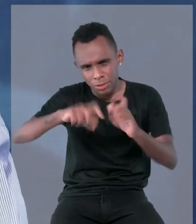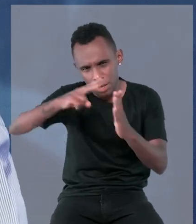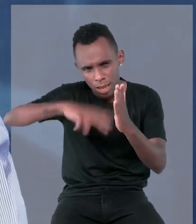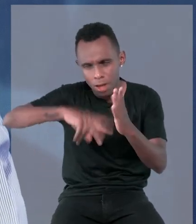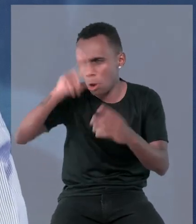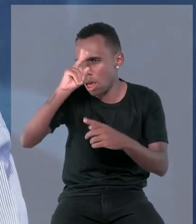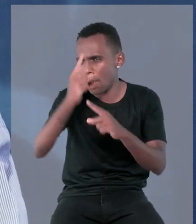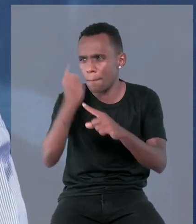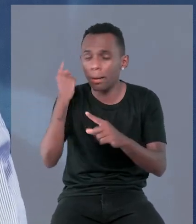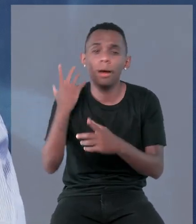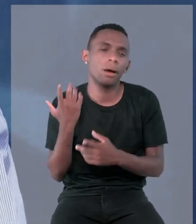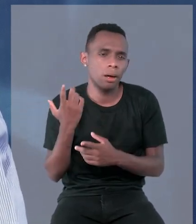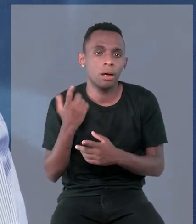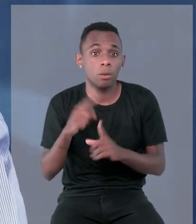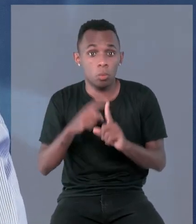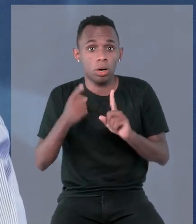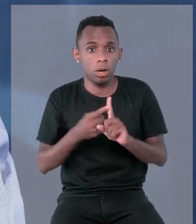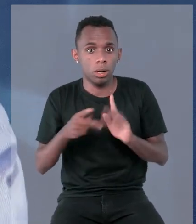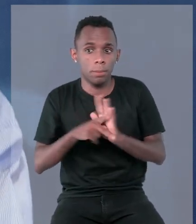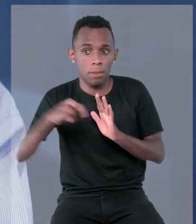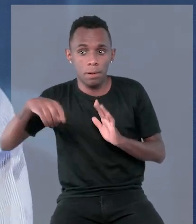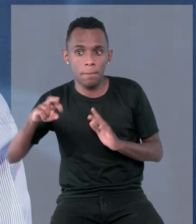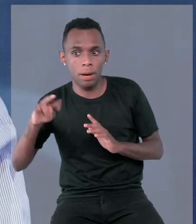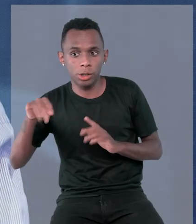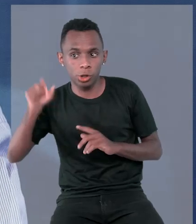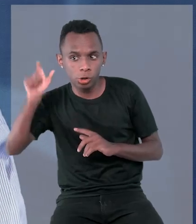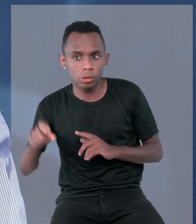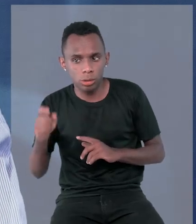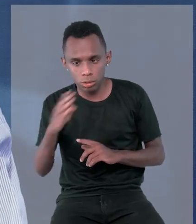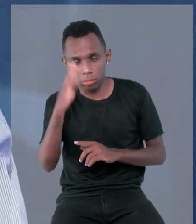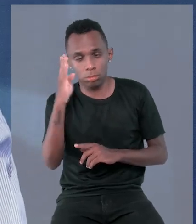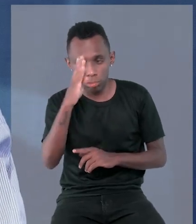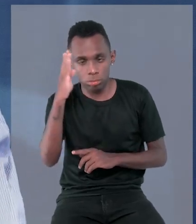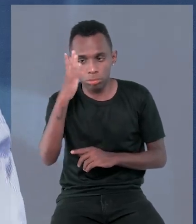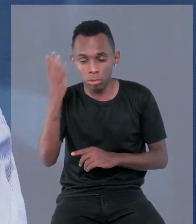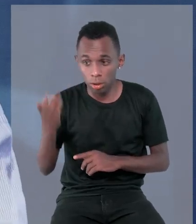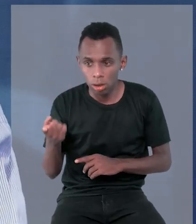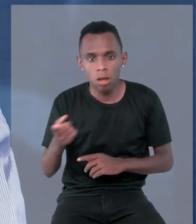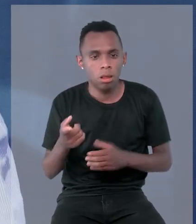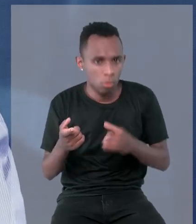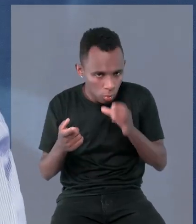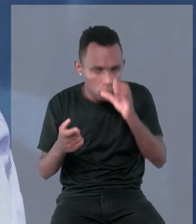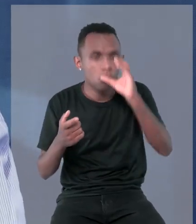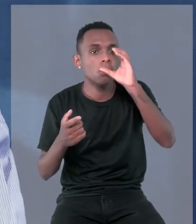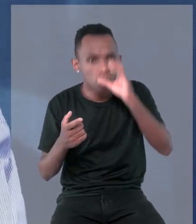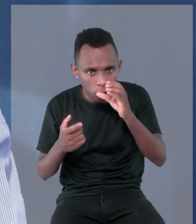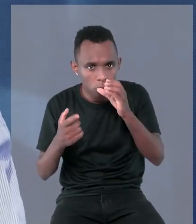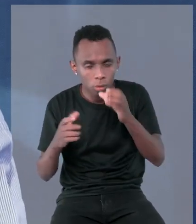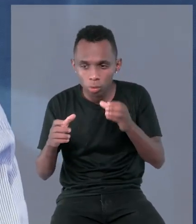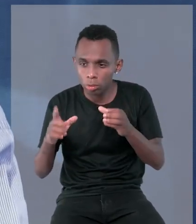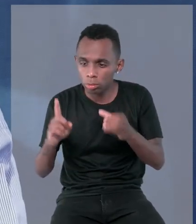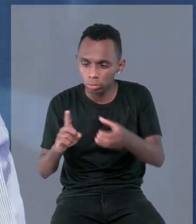se lembrar, a Iracema, para se engravidar do Martim, ela dopou o Martim, né? ela pegou o licor de Jurema, né,